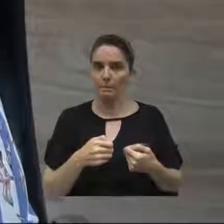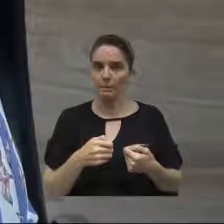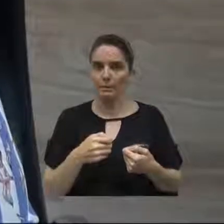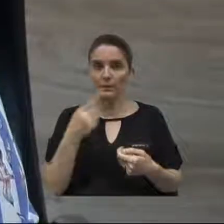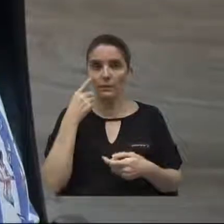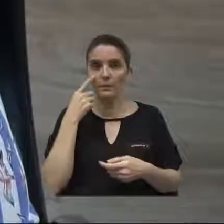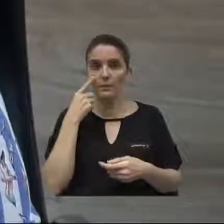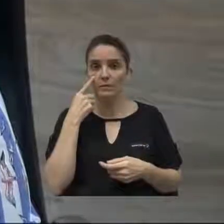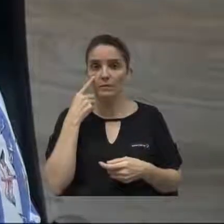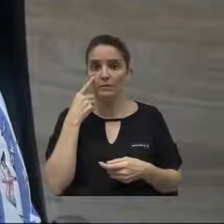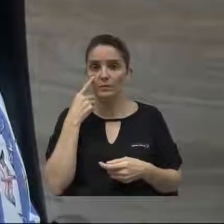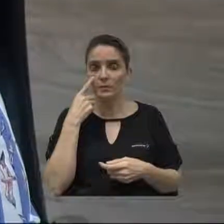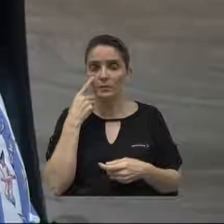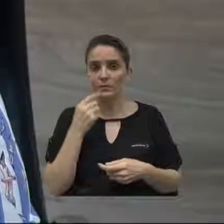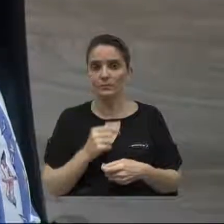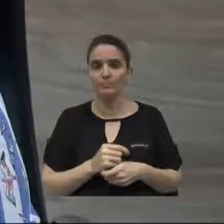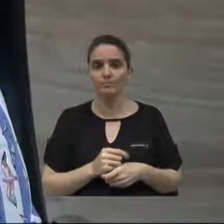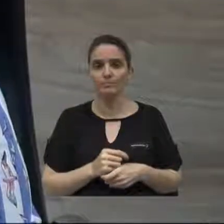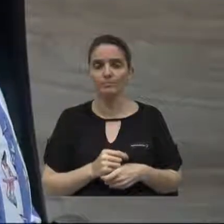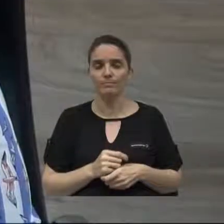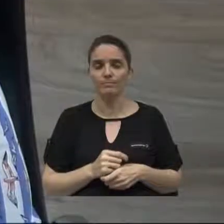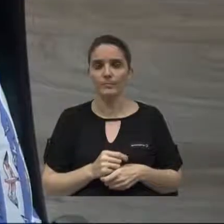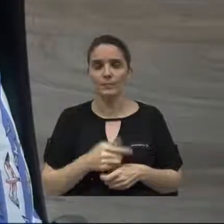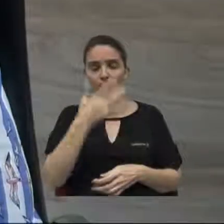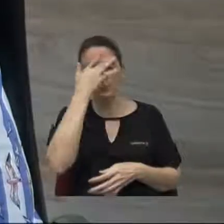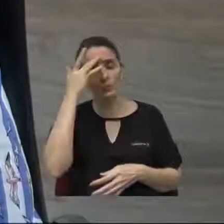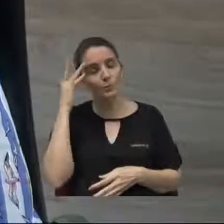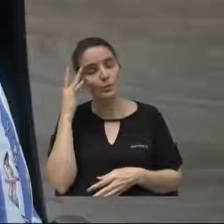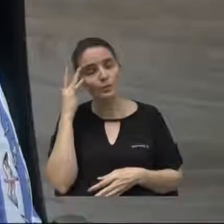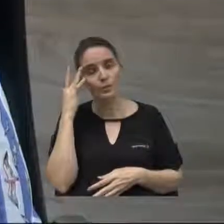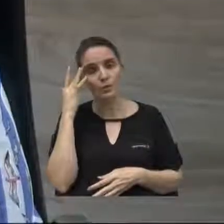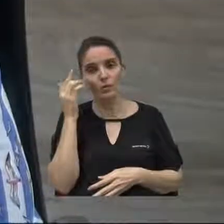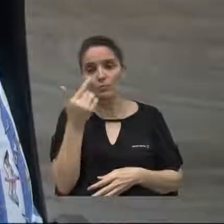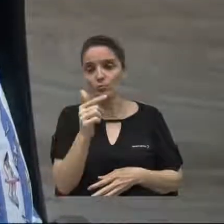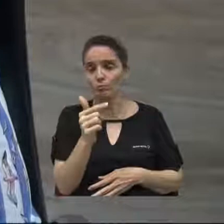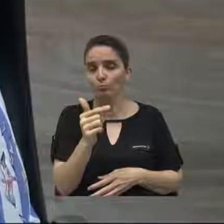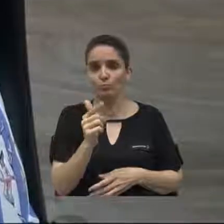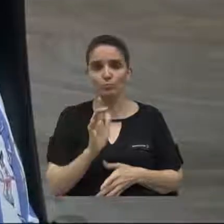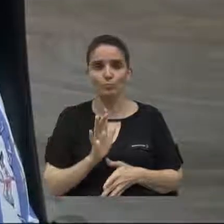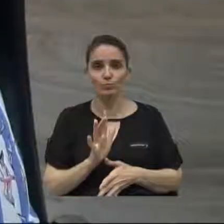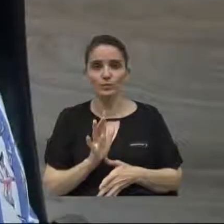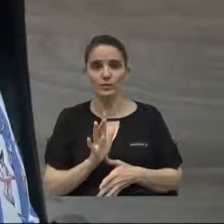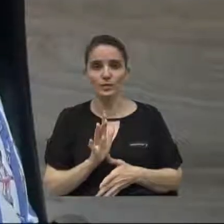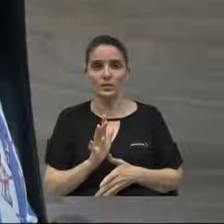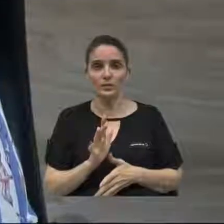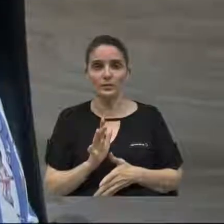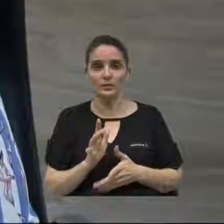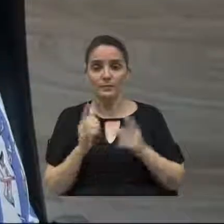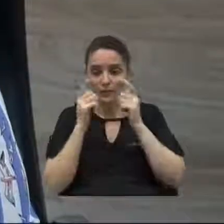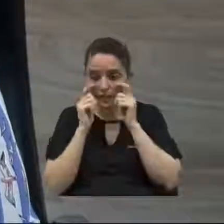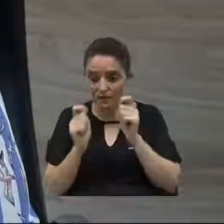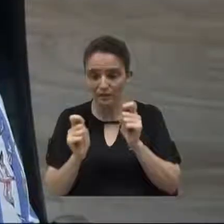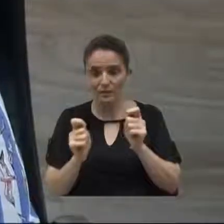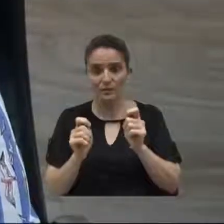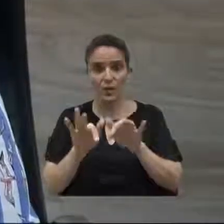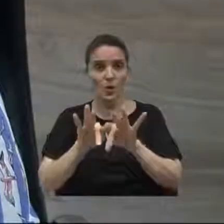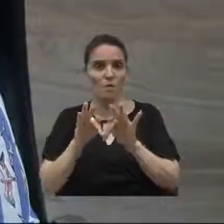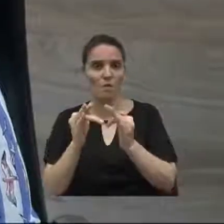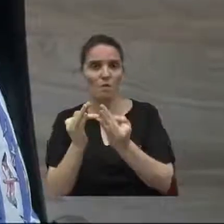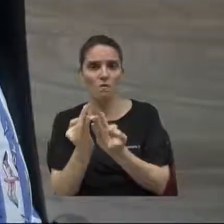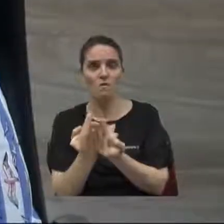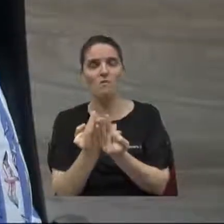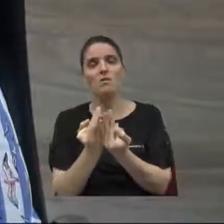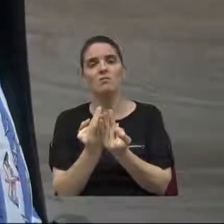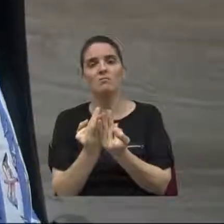chama negligência. Né? É o que a gente chama de famílias disfuncionais, isso leva muito para o lado